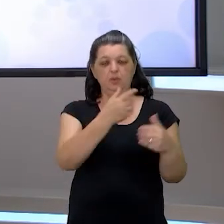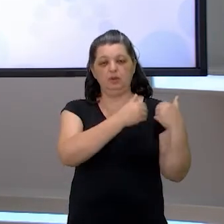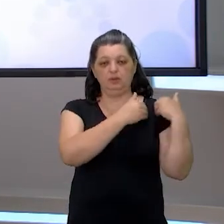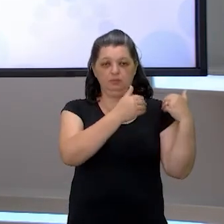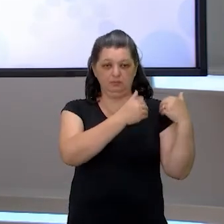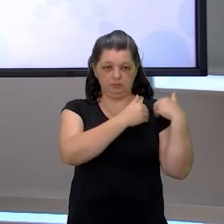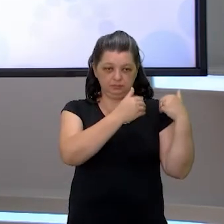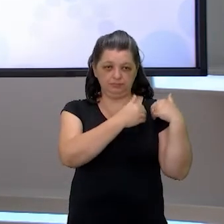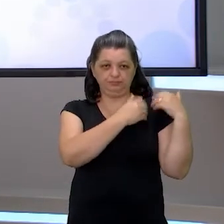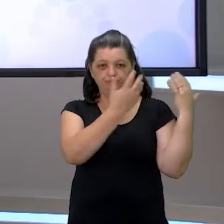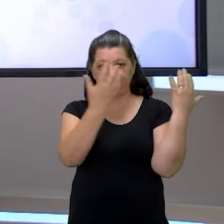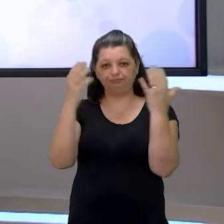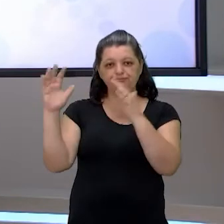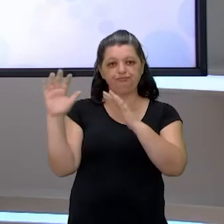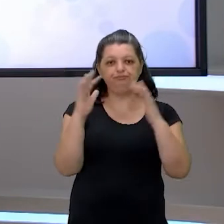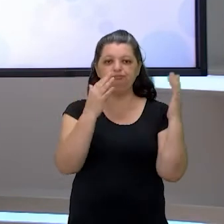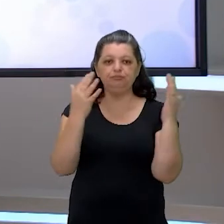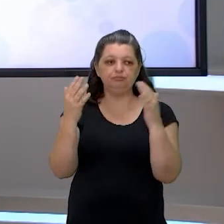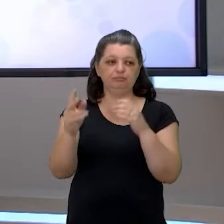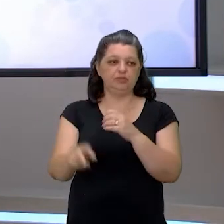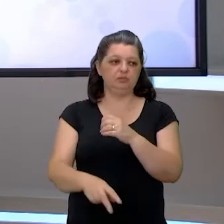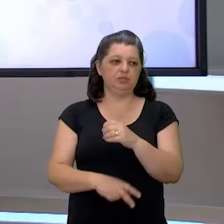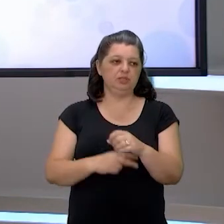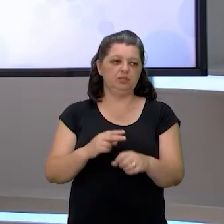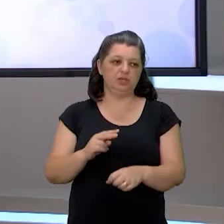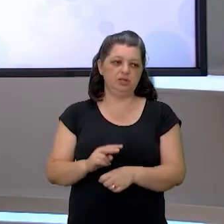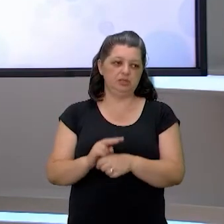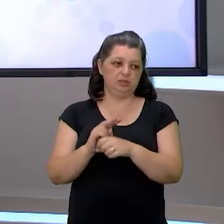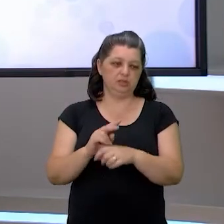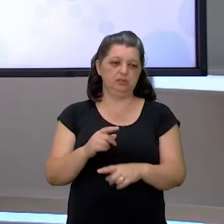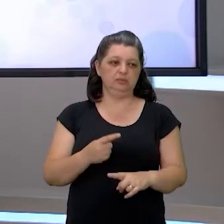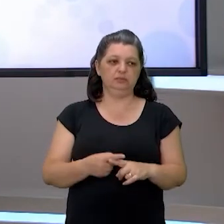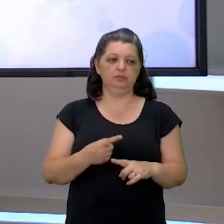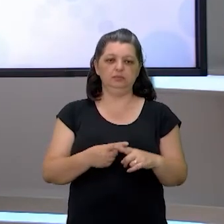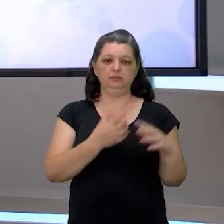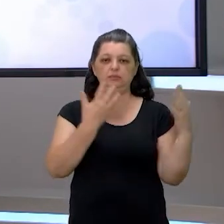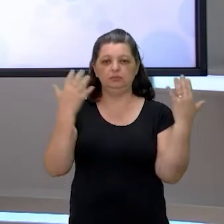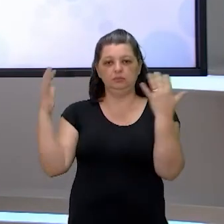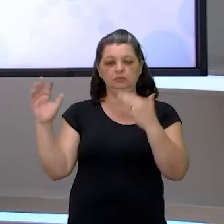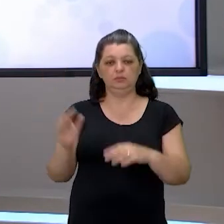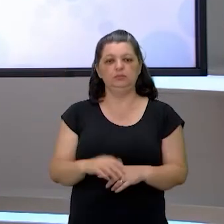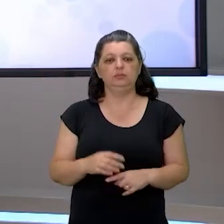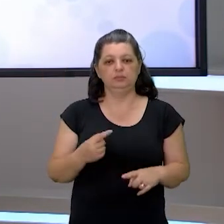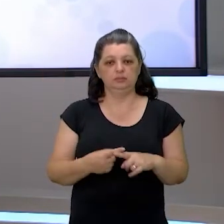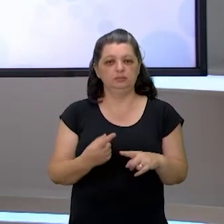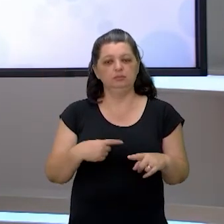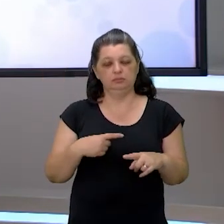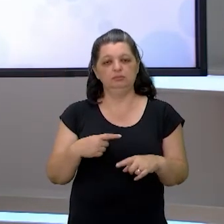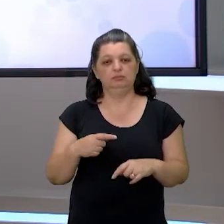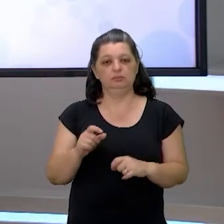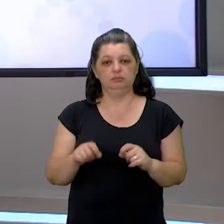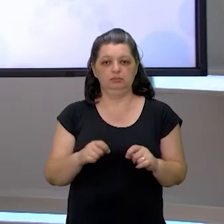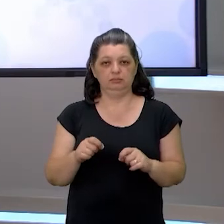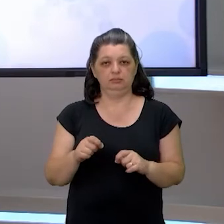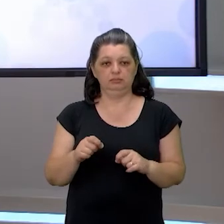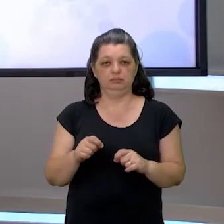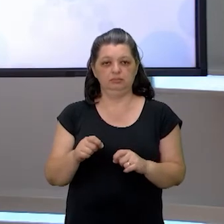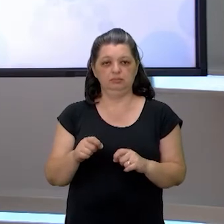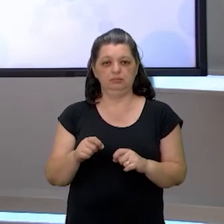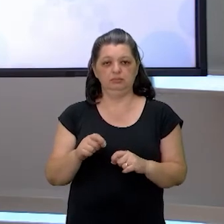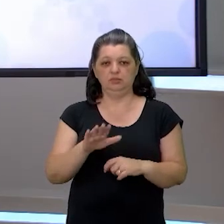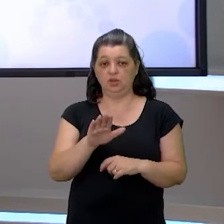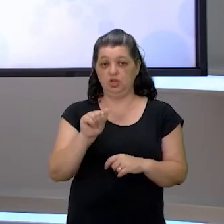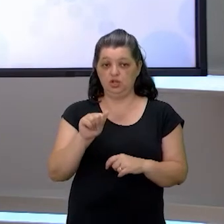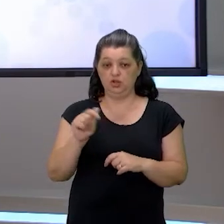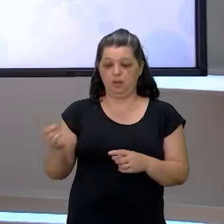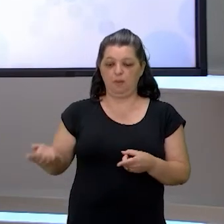dentro do meio ambiente. E para a gente falar aí a respeito do meio ambiente, eu chamo o meu companheiro